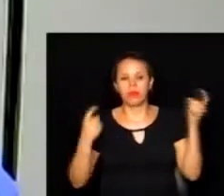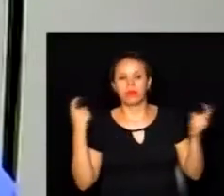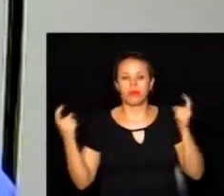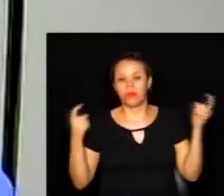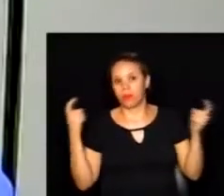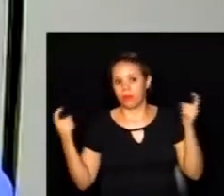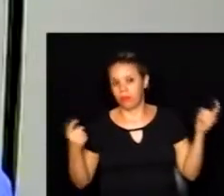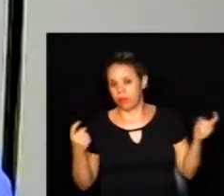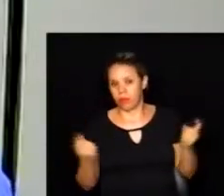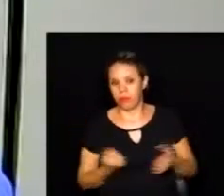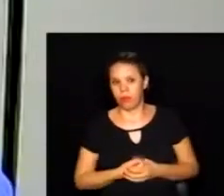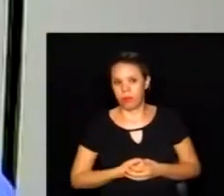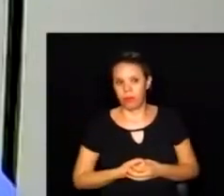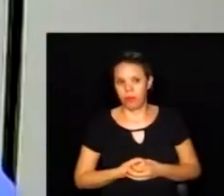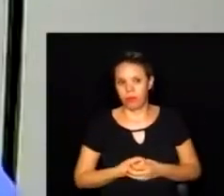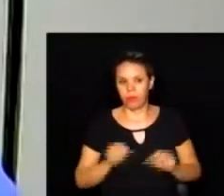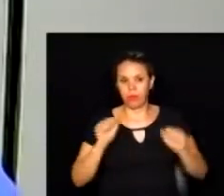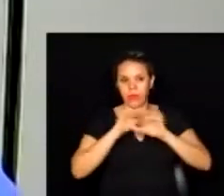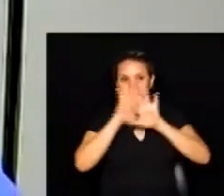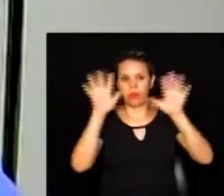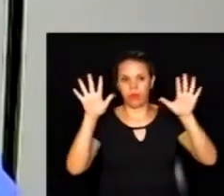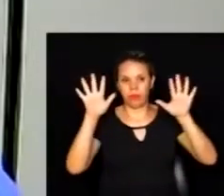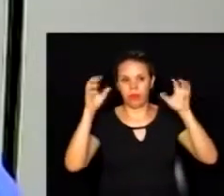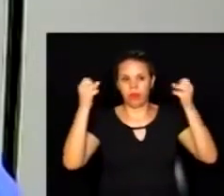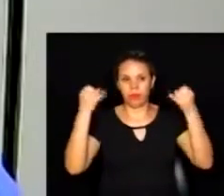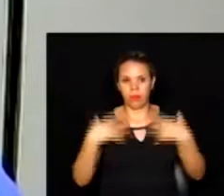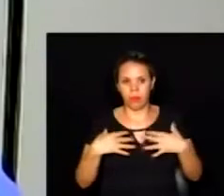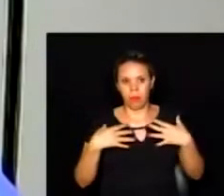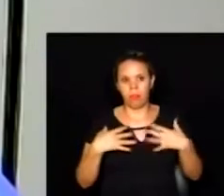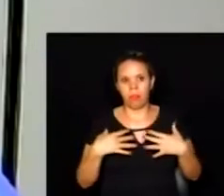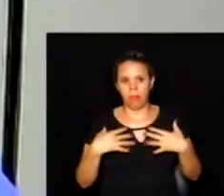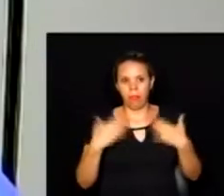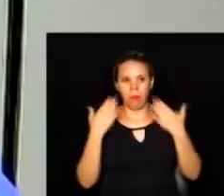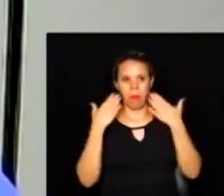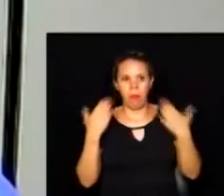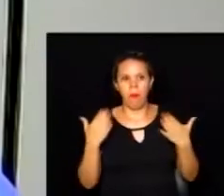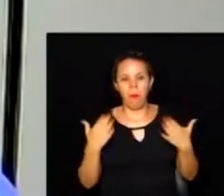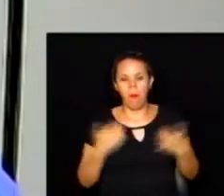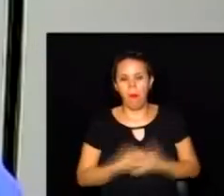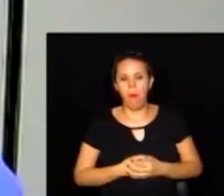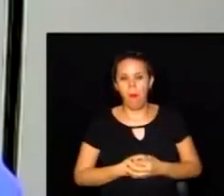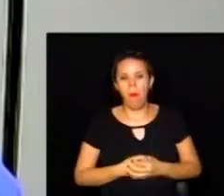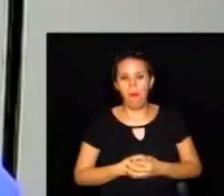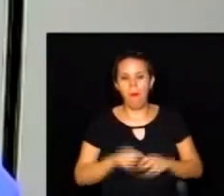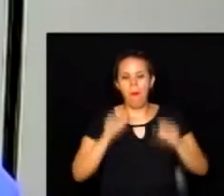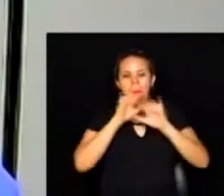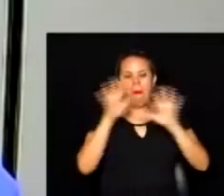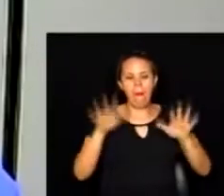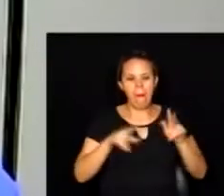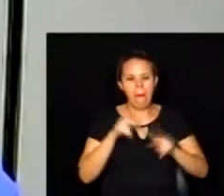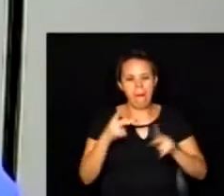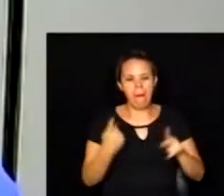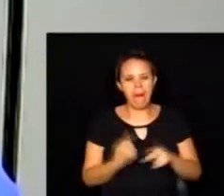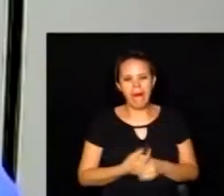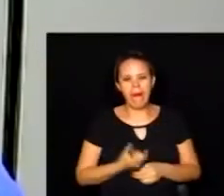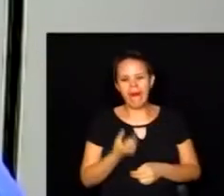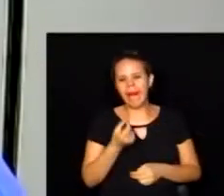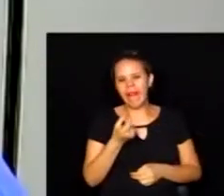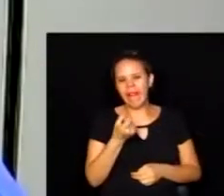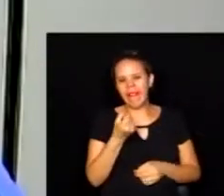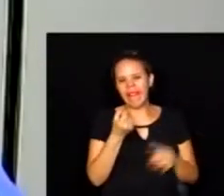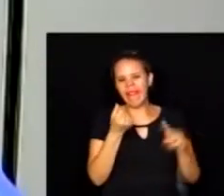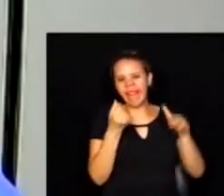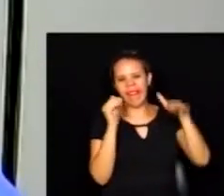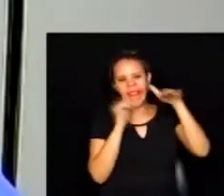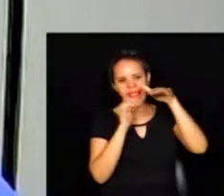preocupação de transparência, de ter tudo isso muito claro, cada centavo. Vocês